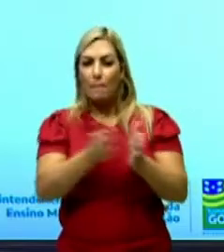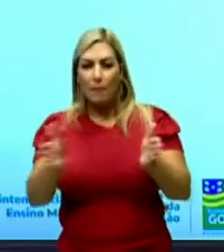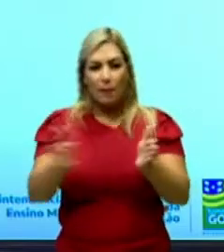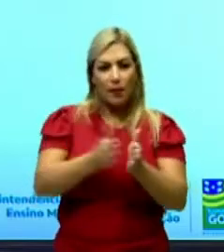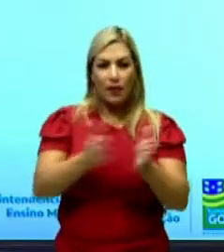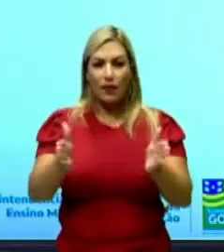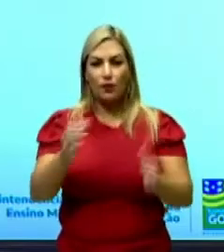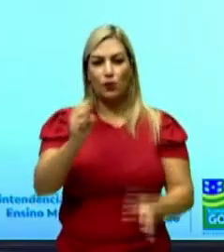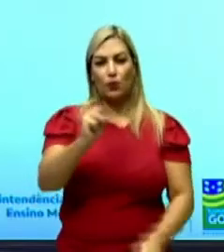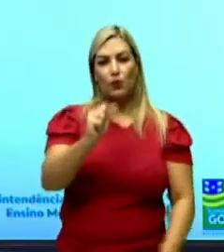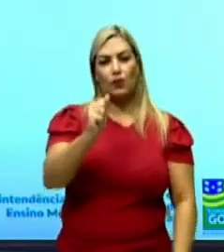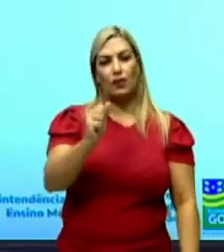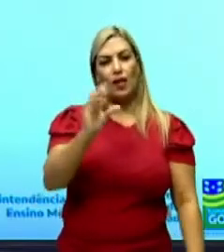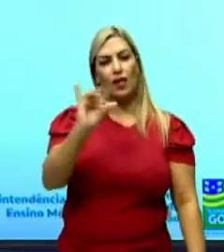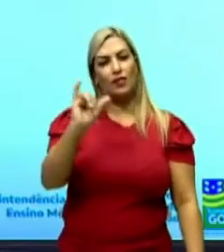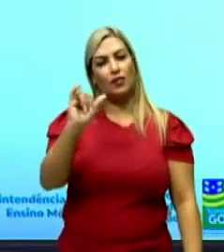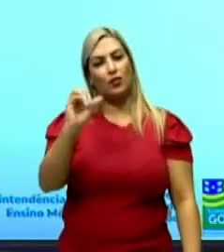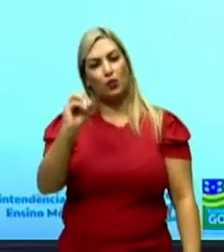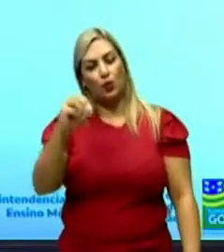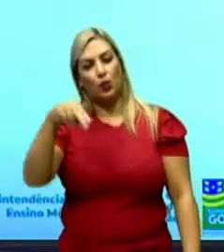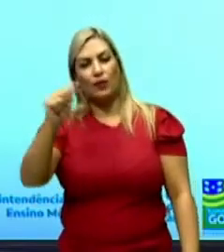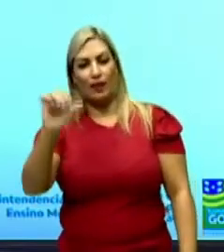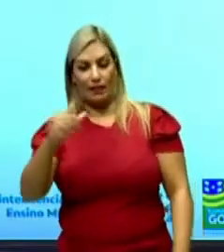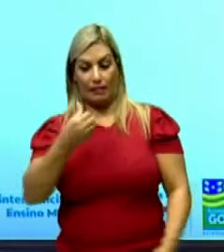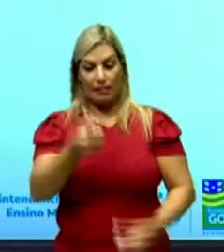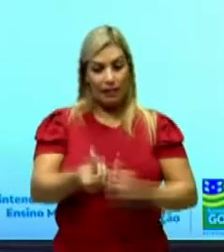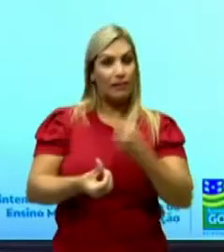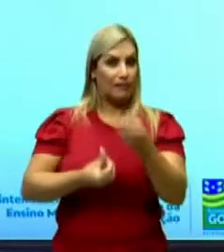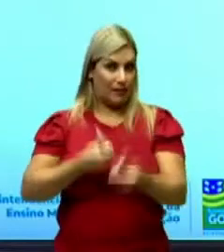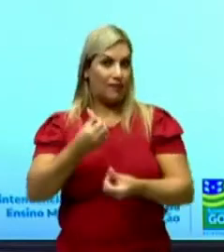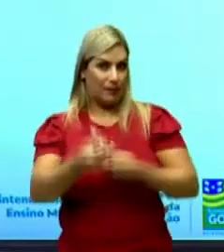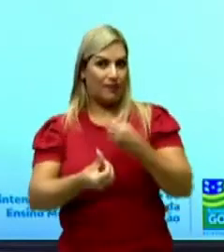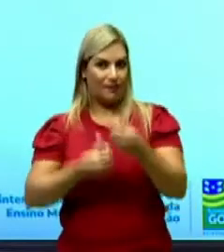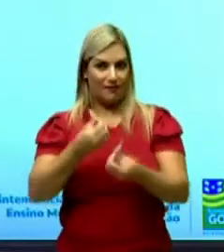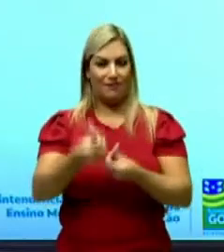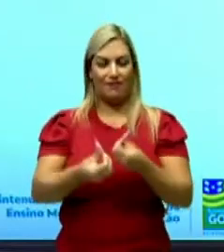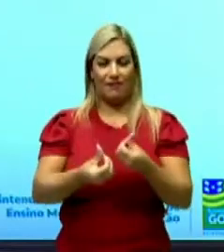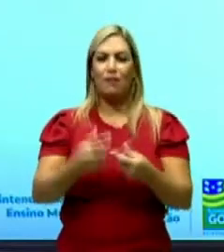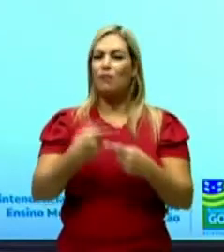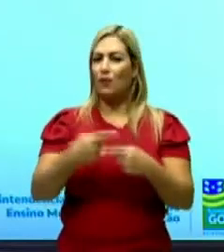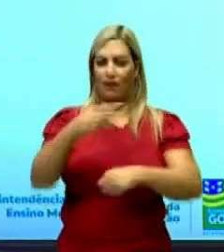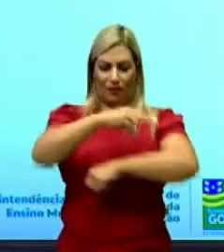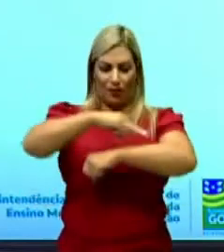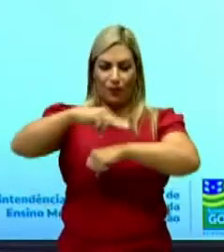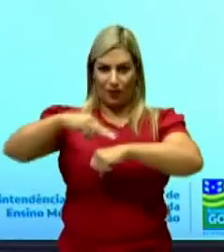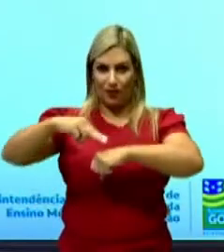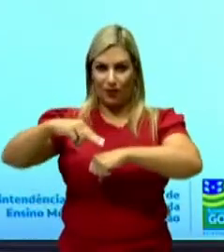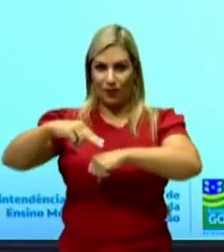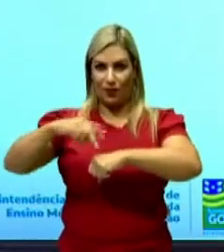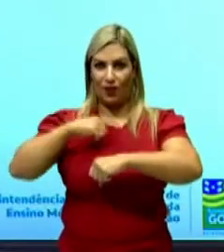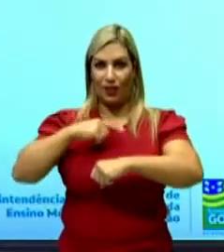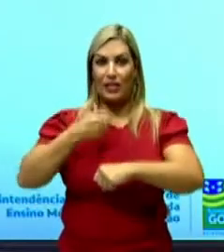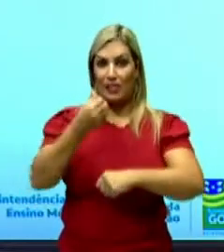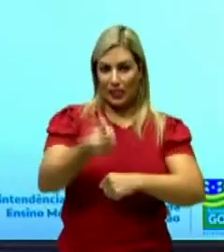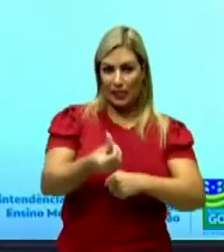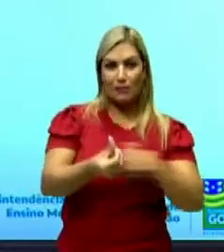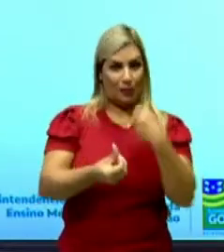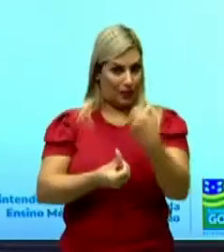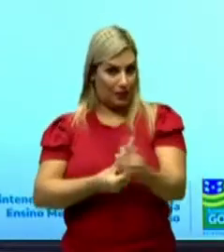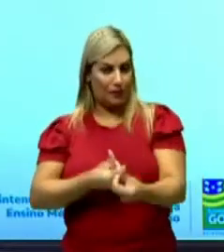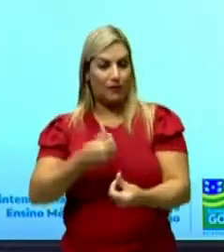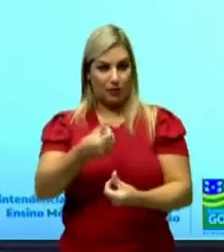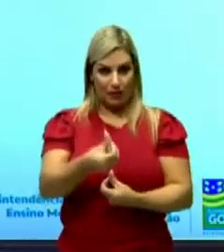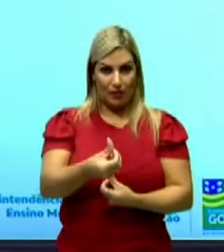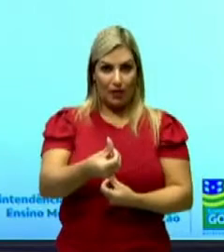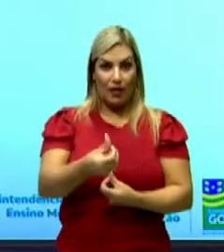períodos sazonais de seis em seis meses por quê porque o rio nilo é em seis meses do